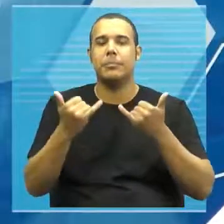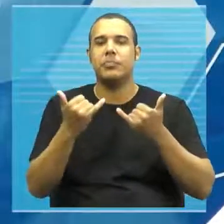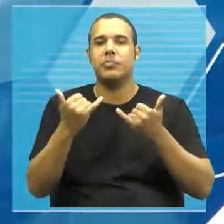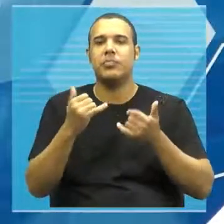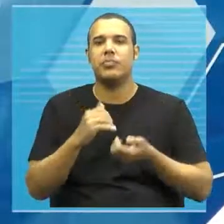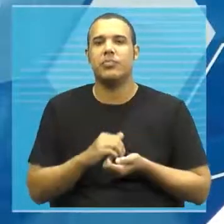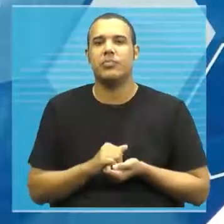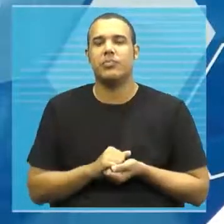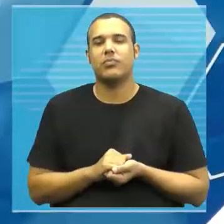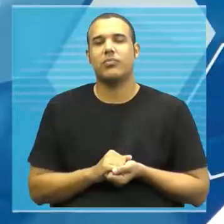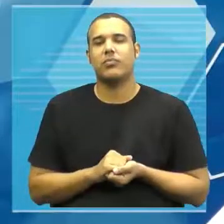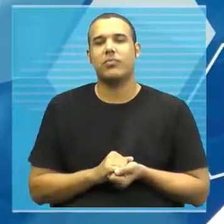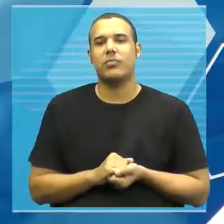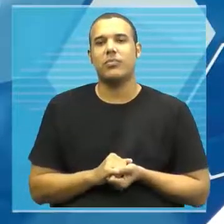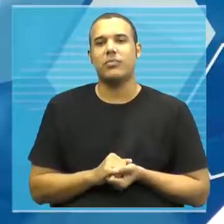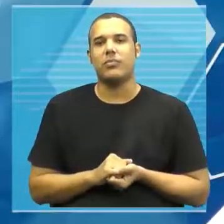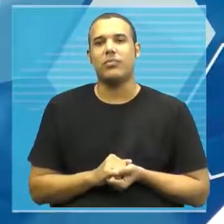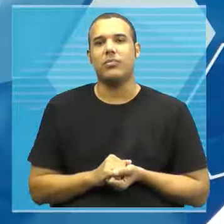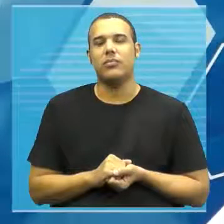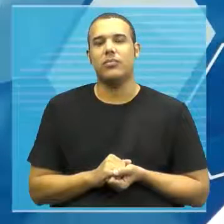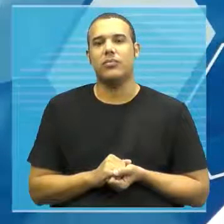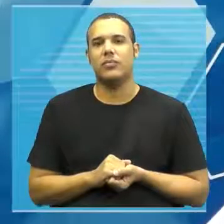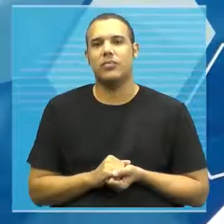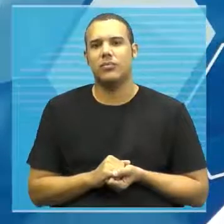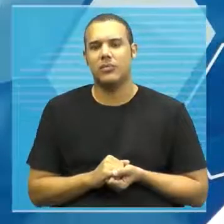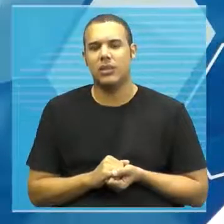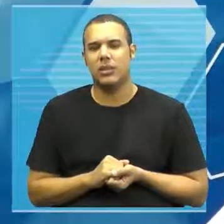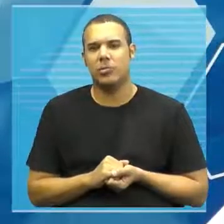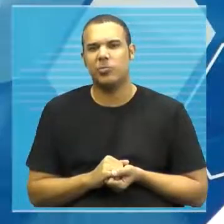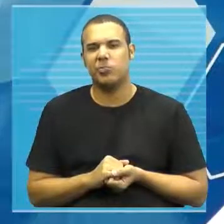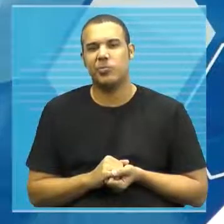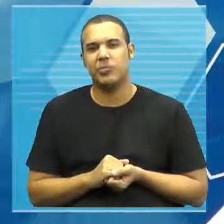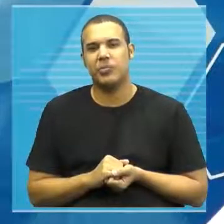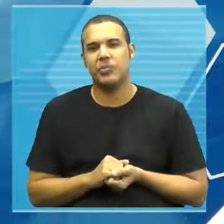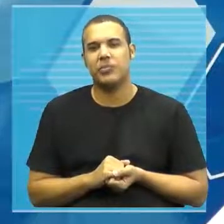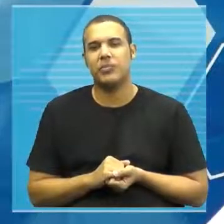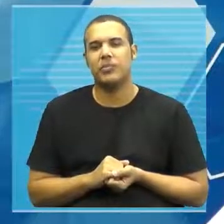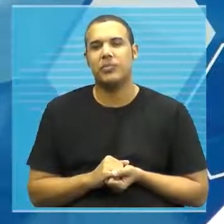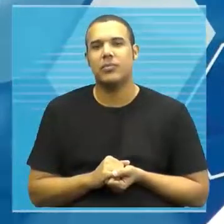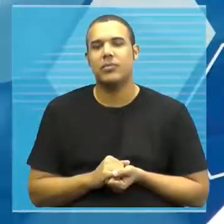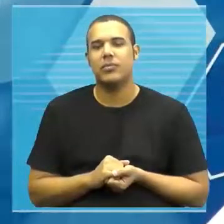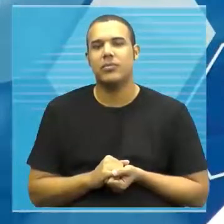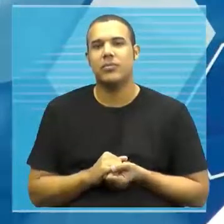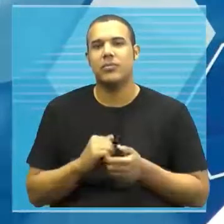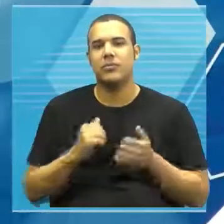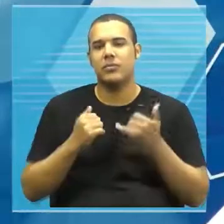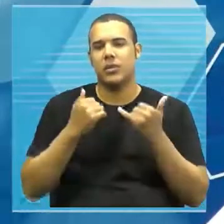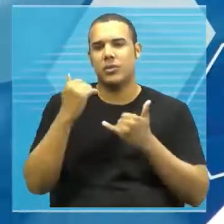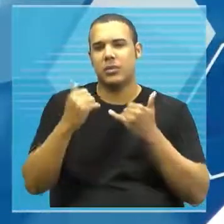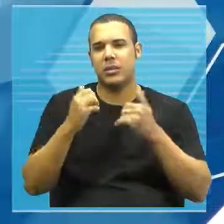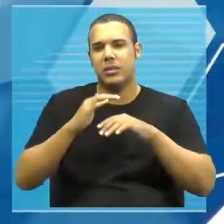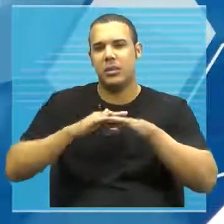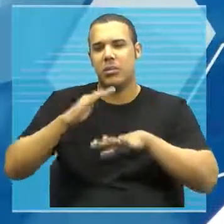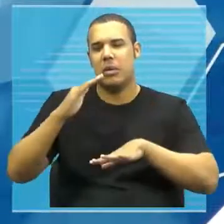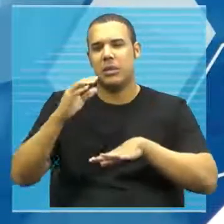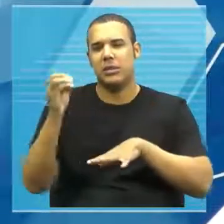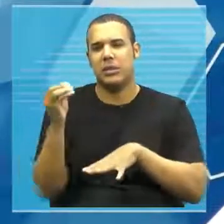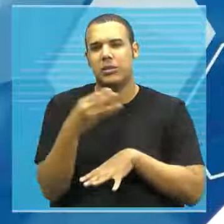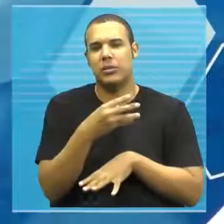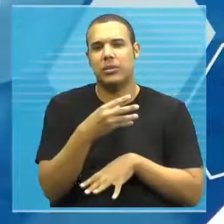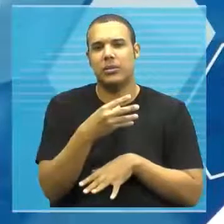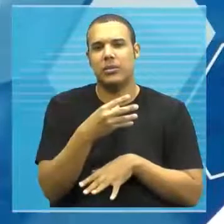com brinquedos também foi assim a brinquedos ficaram muito mais os brinquedos importados eram mais modernos